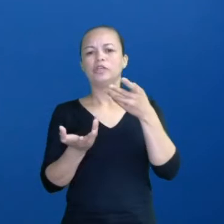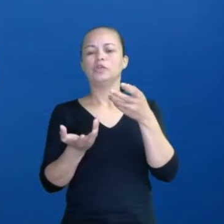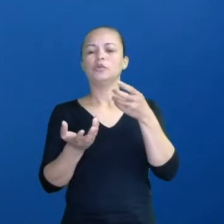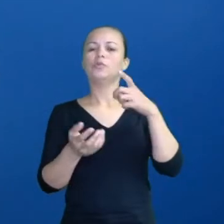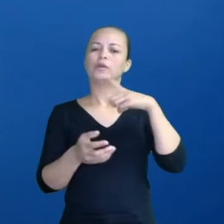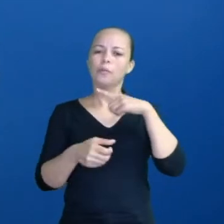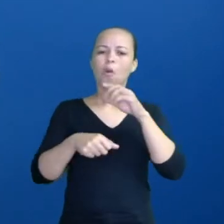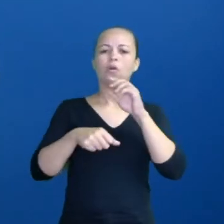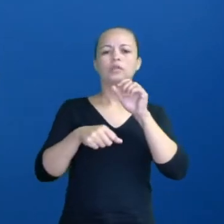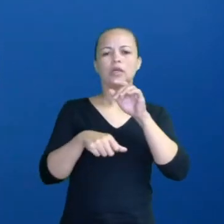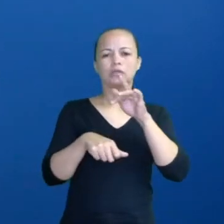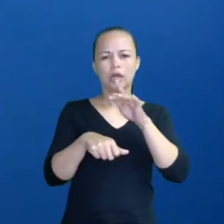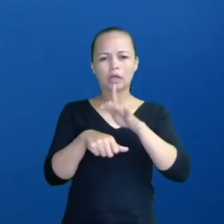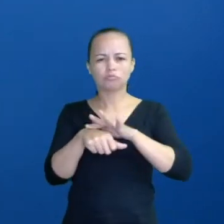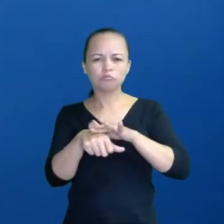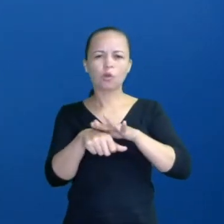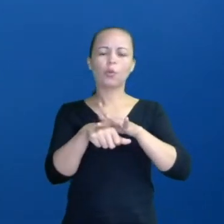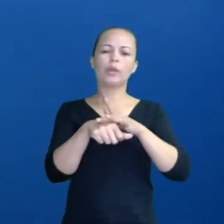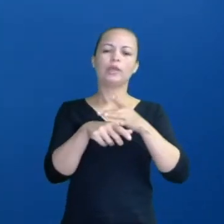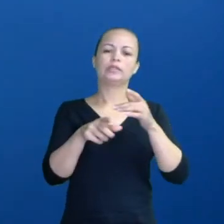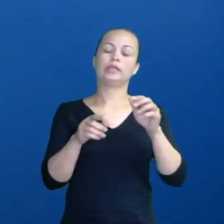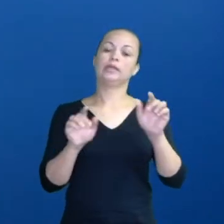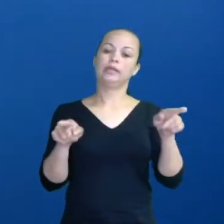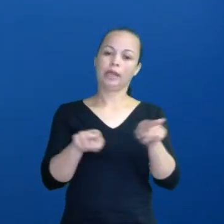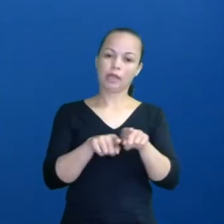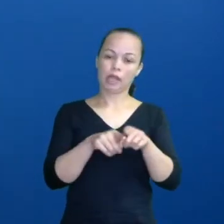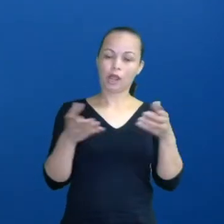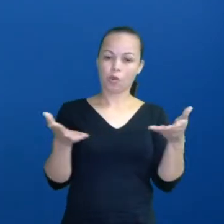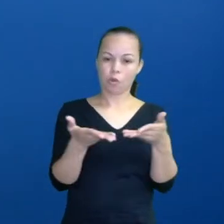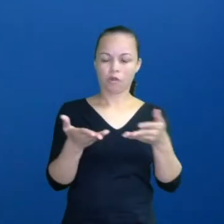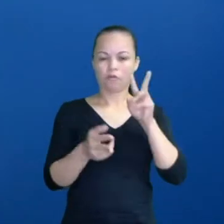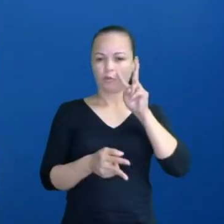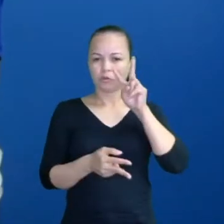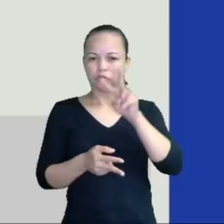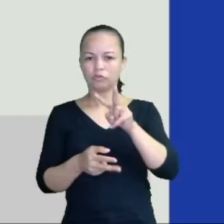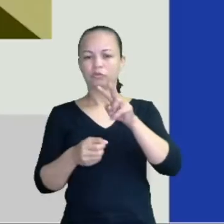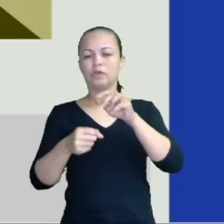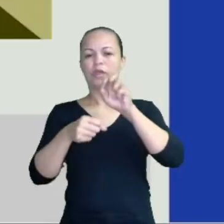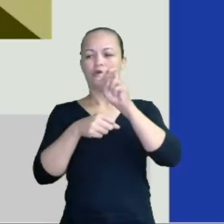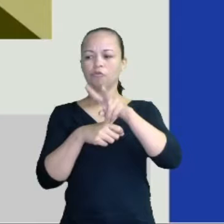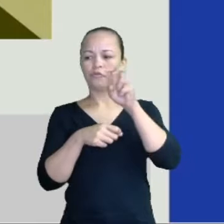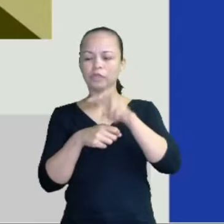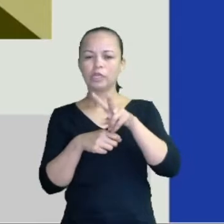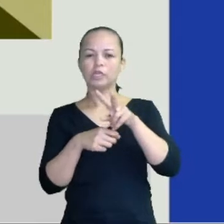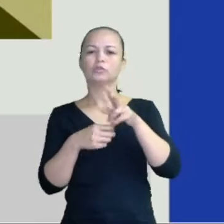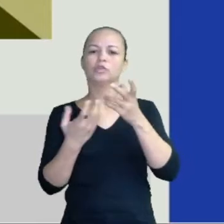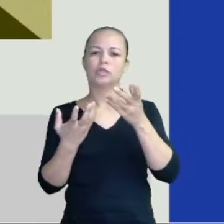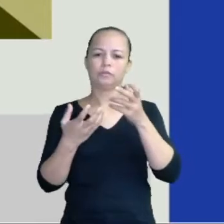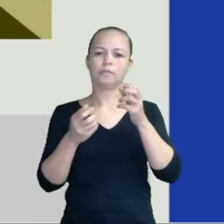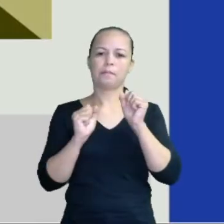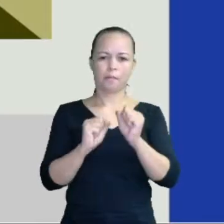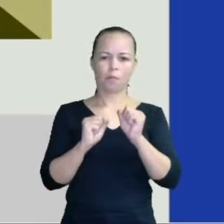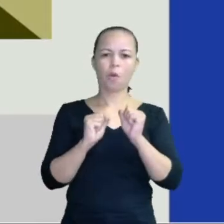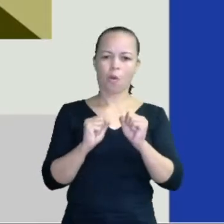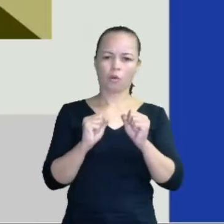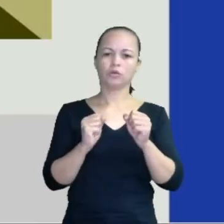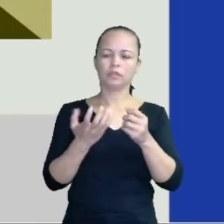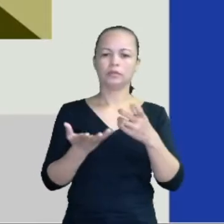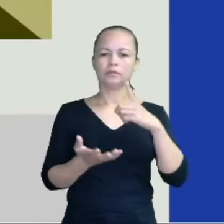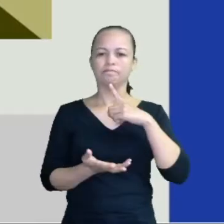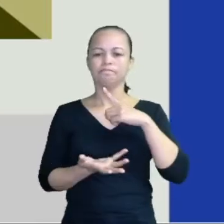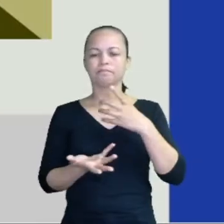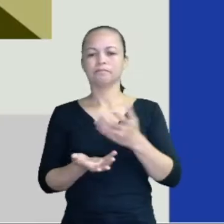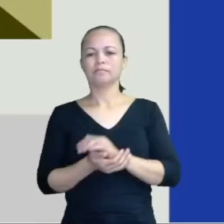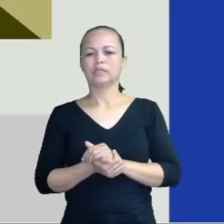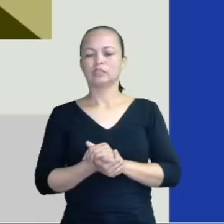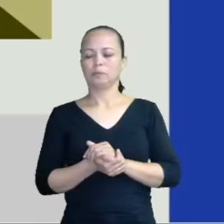ver algumas doenças que os vírus podem causar. Olha aqui na telinha. Os vírus e os danos que